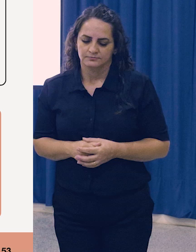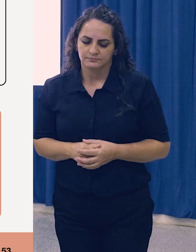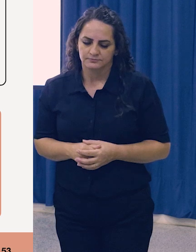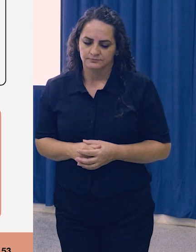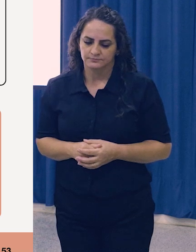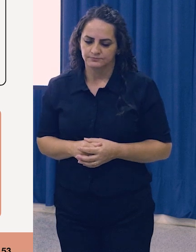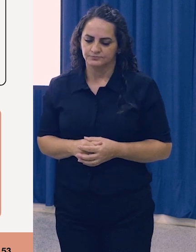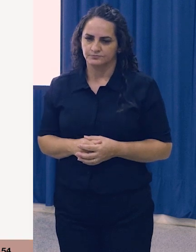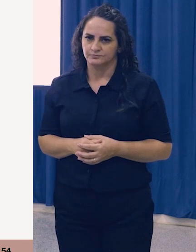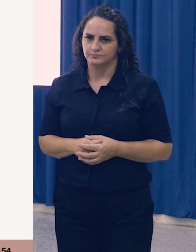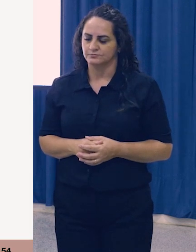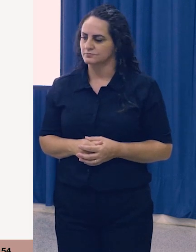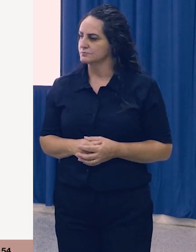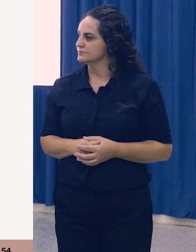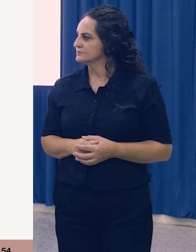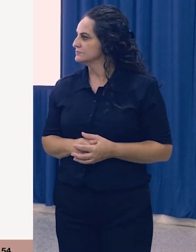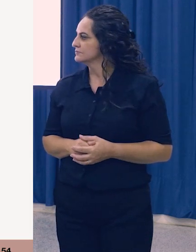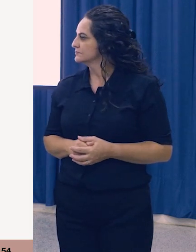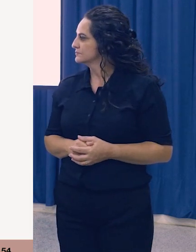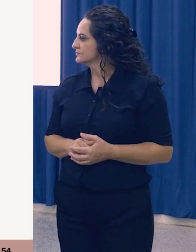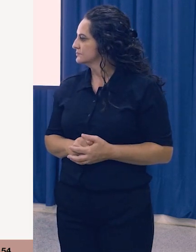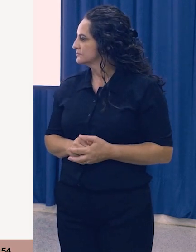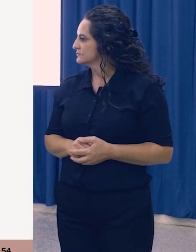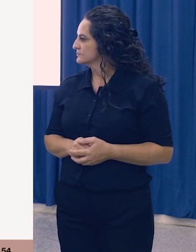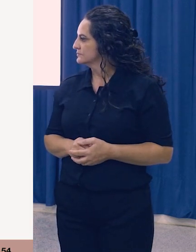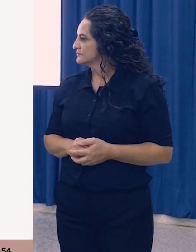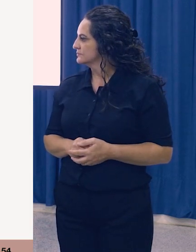e afins.